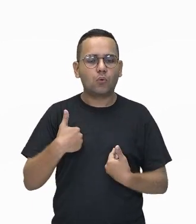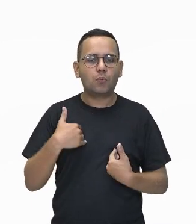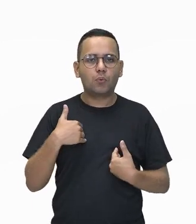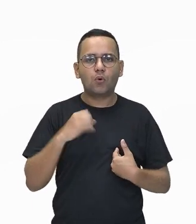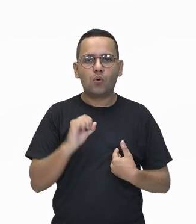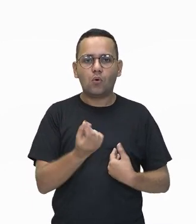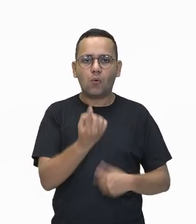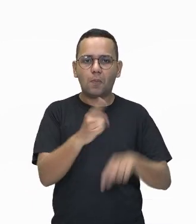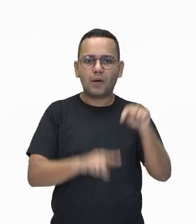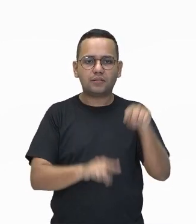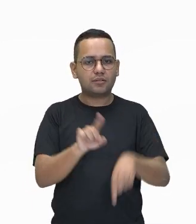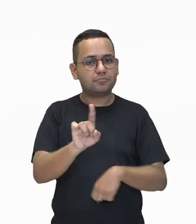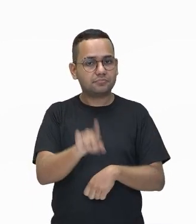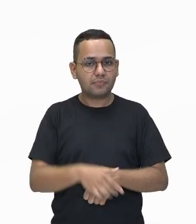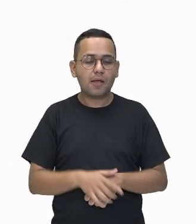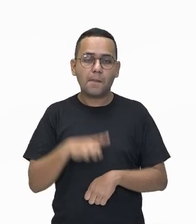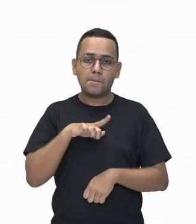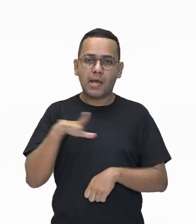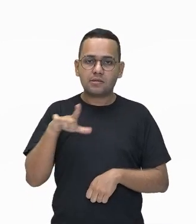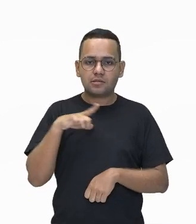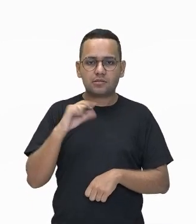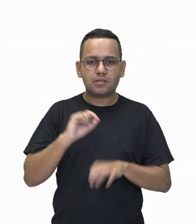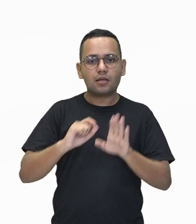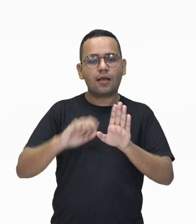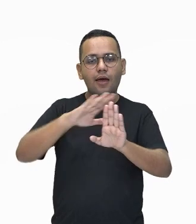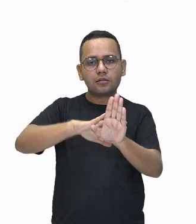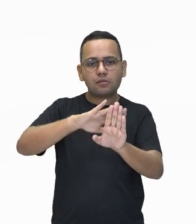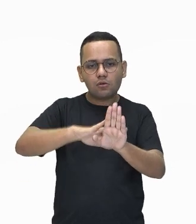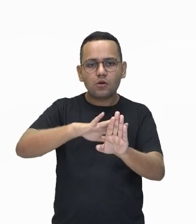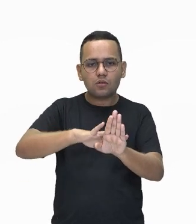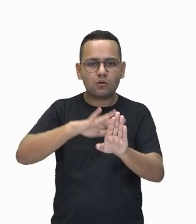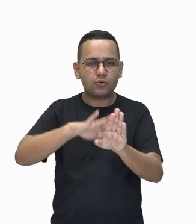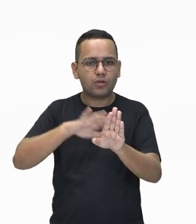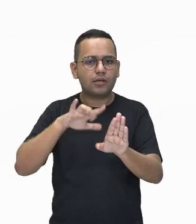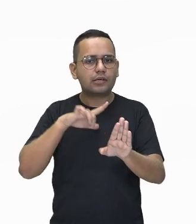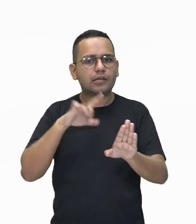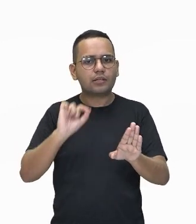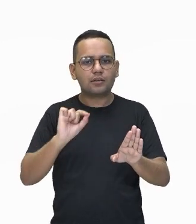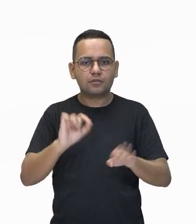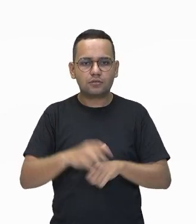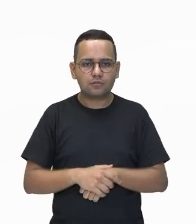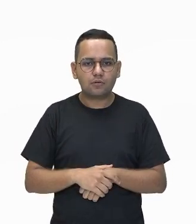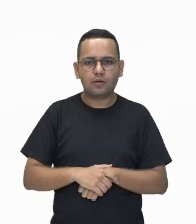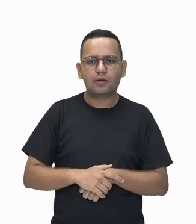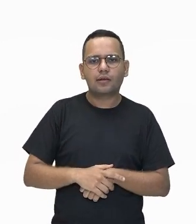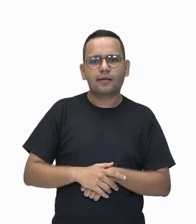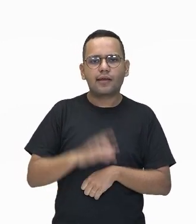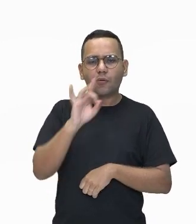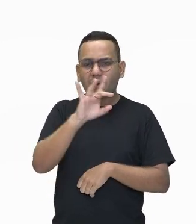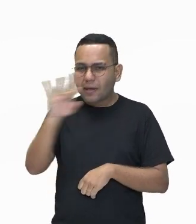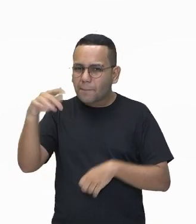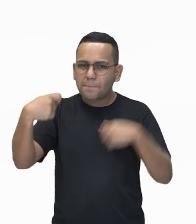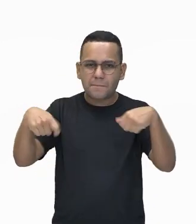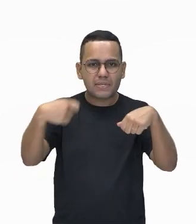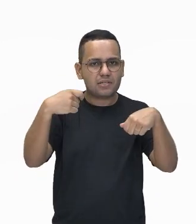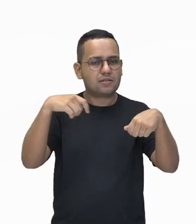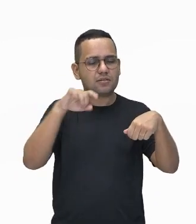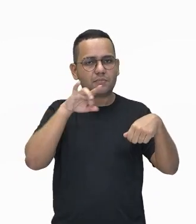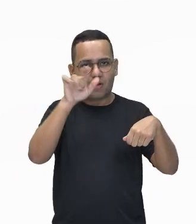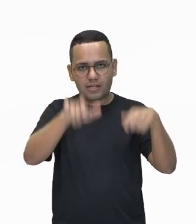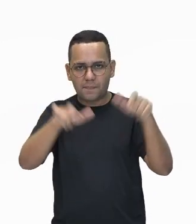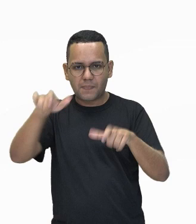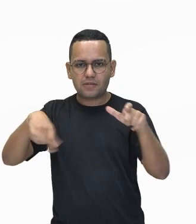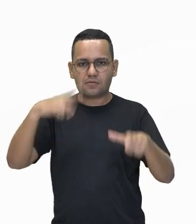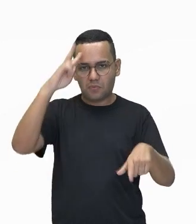construção ideológica que se baseia na necessidade individual da segurança, do conforto, da familiaridade e